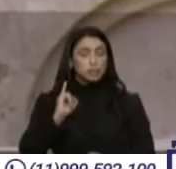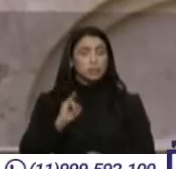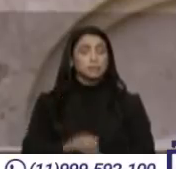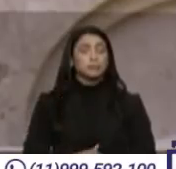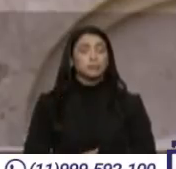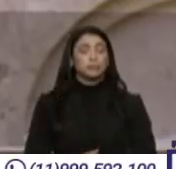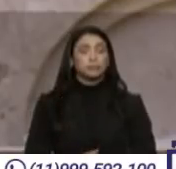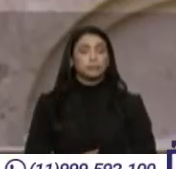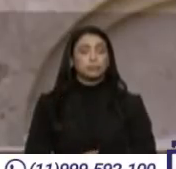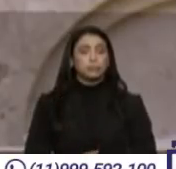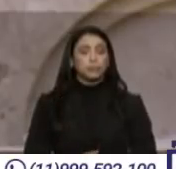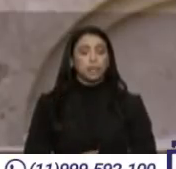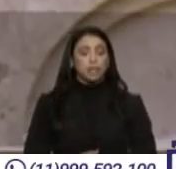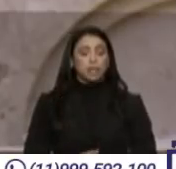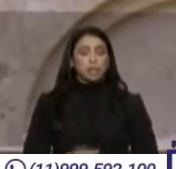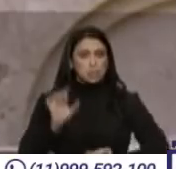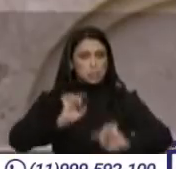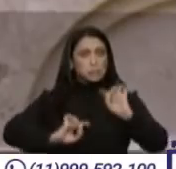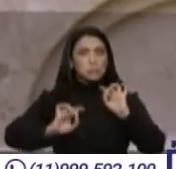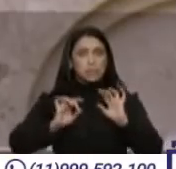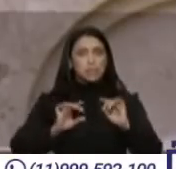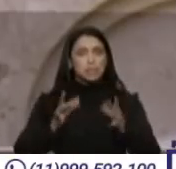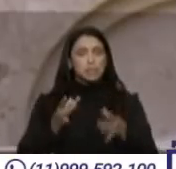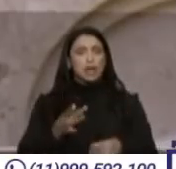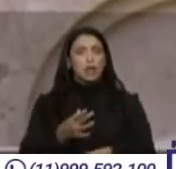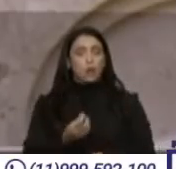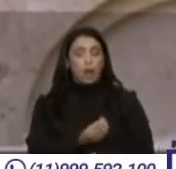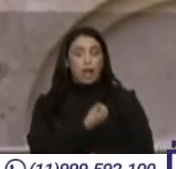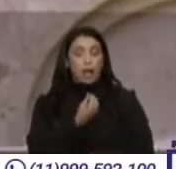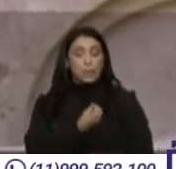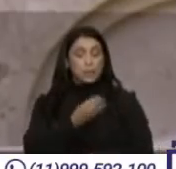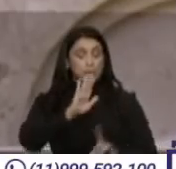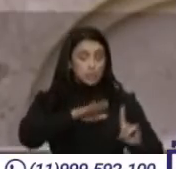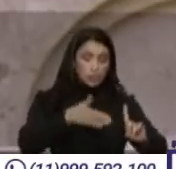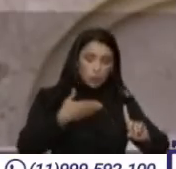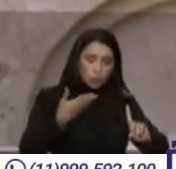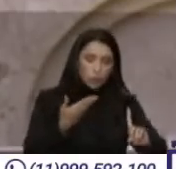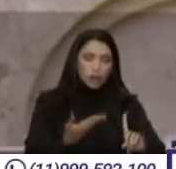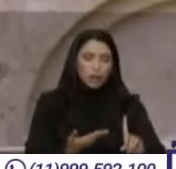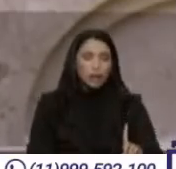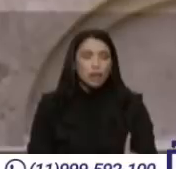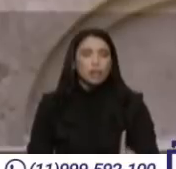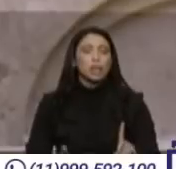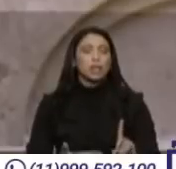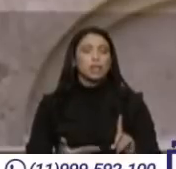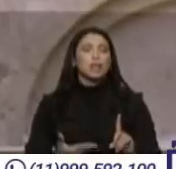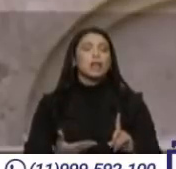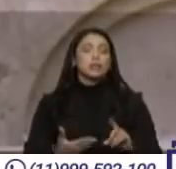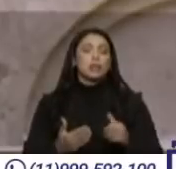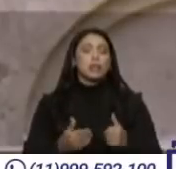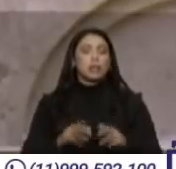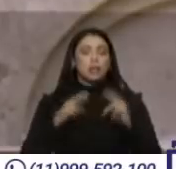relevo, a presença sempre honrosa nesta sessão solene de abertura do ano judiciário